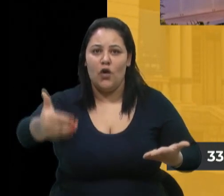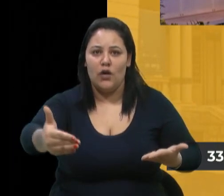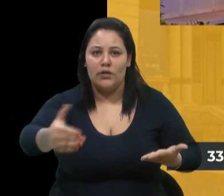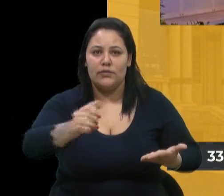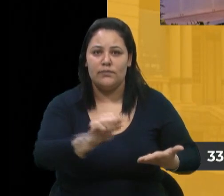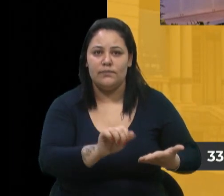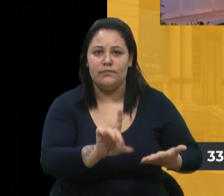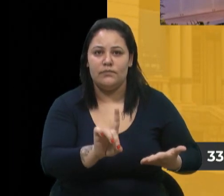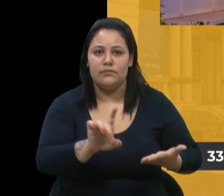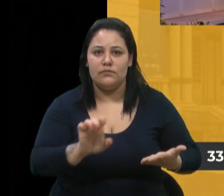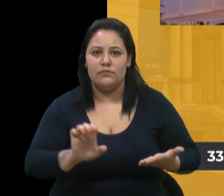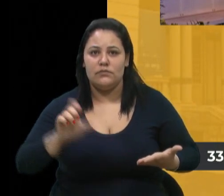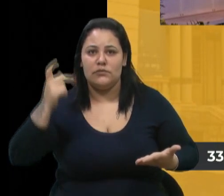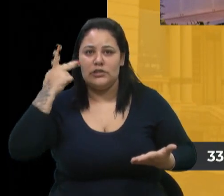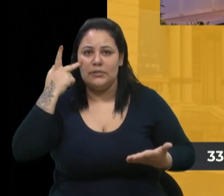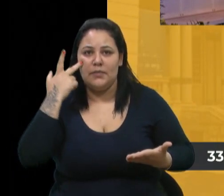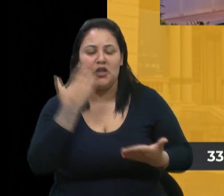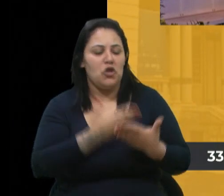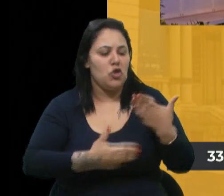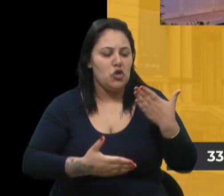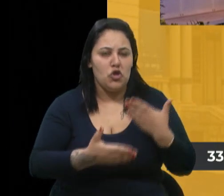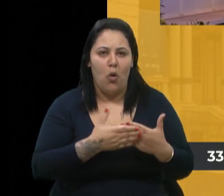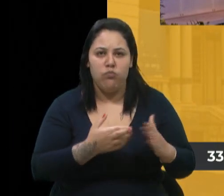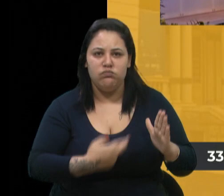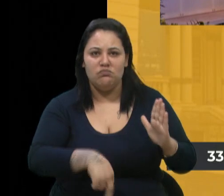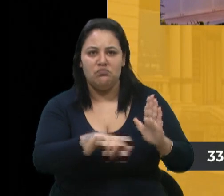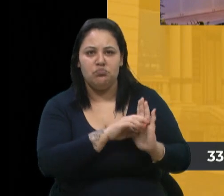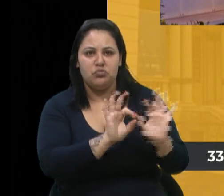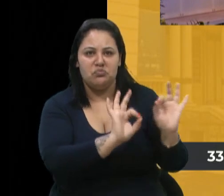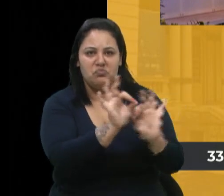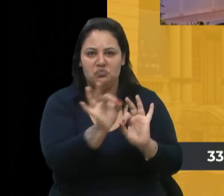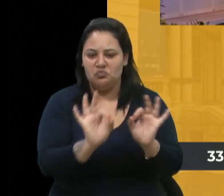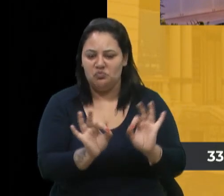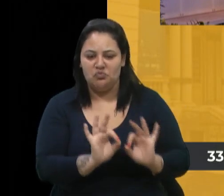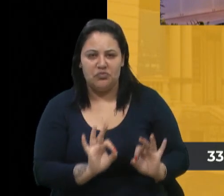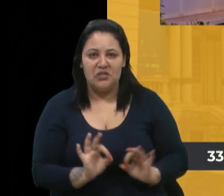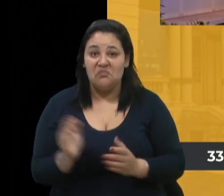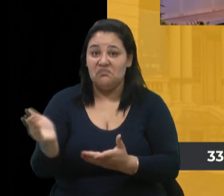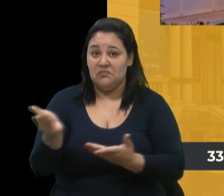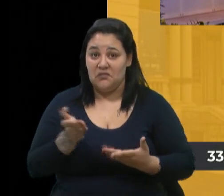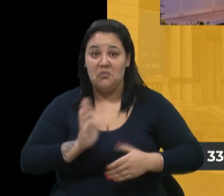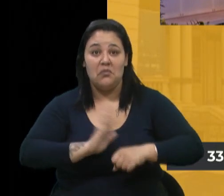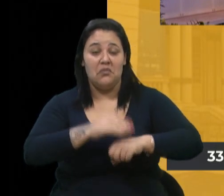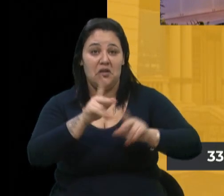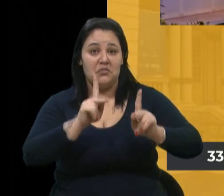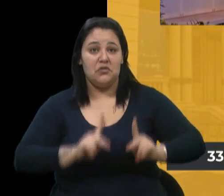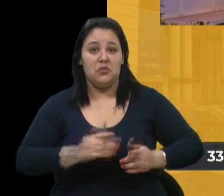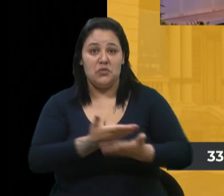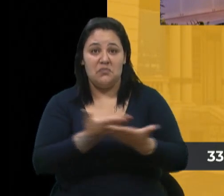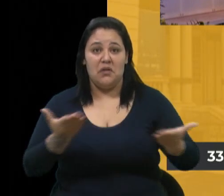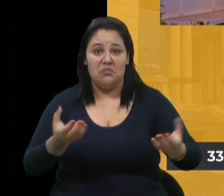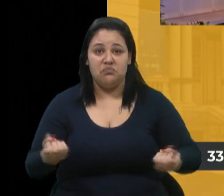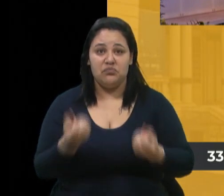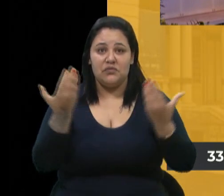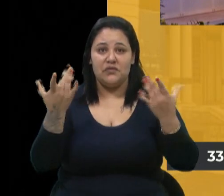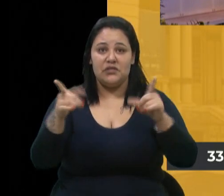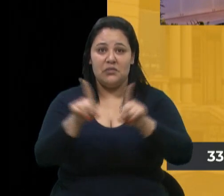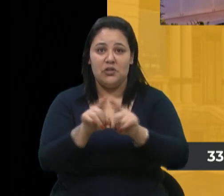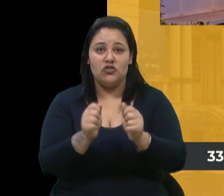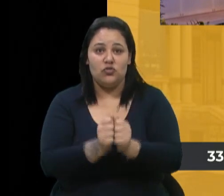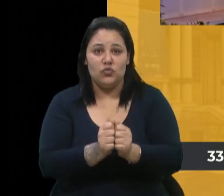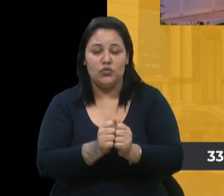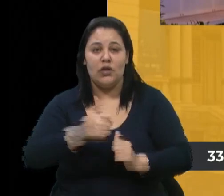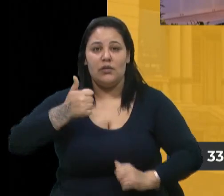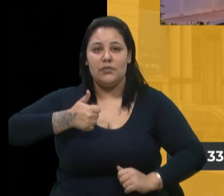está sendo todo revitalizado agora, para receber mais e mais pessoas com espaço de eventos. A primeira